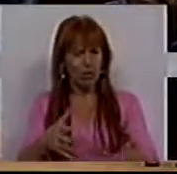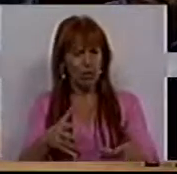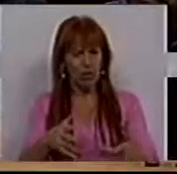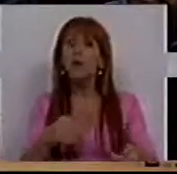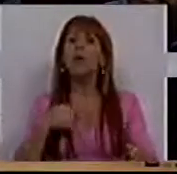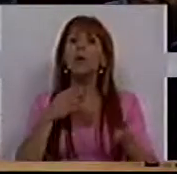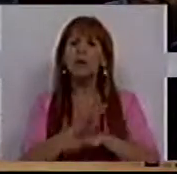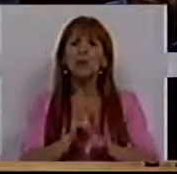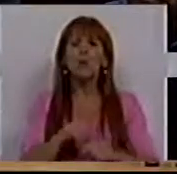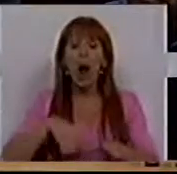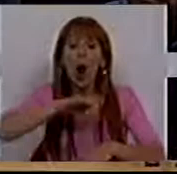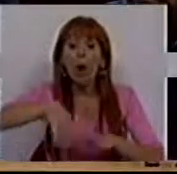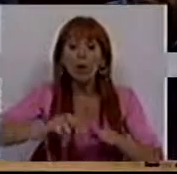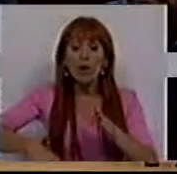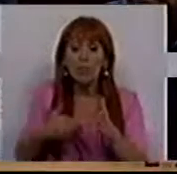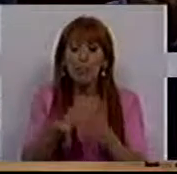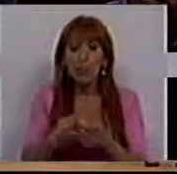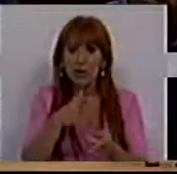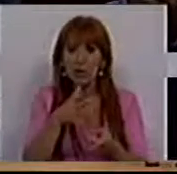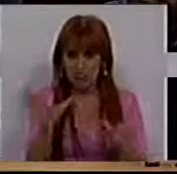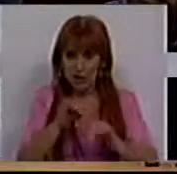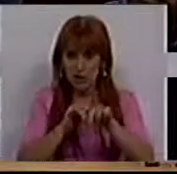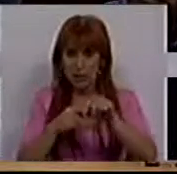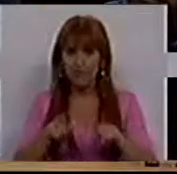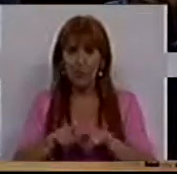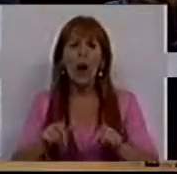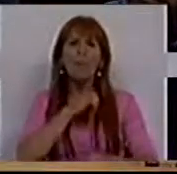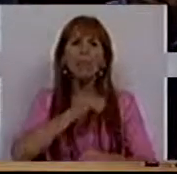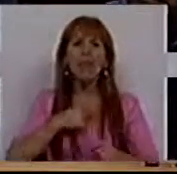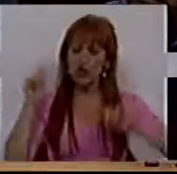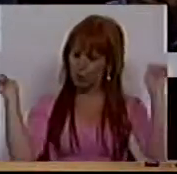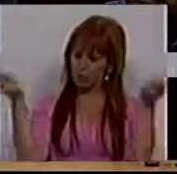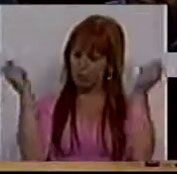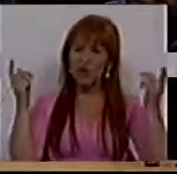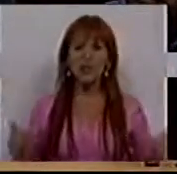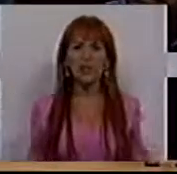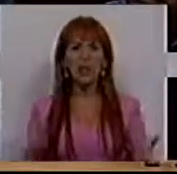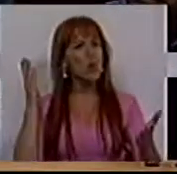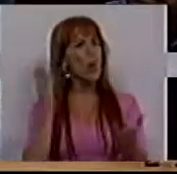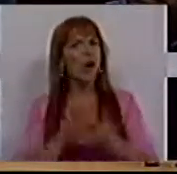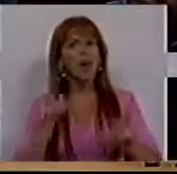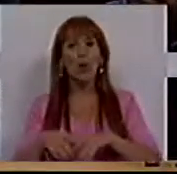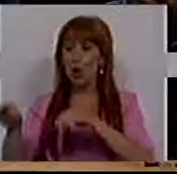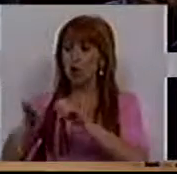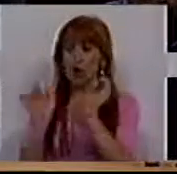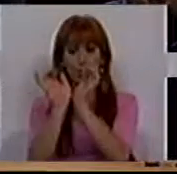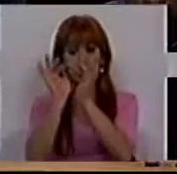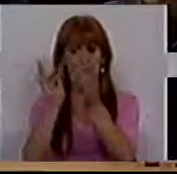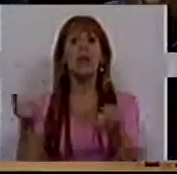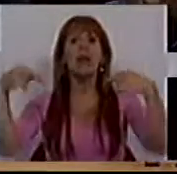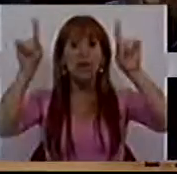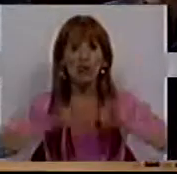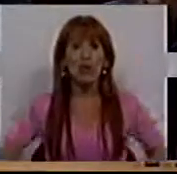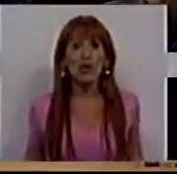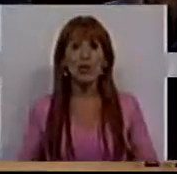Mas continua, o conteúdo da proposta diz mais: passa a permitir a publicidade não só ao jogo online, mas